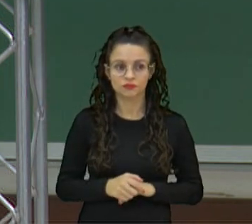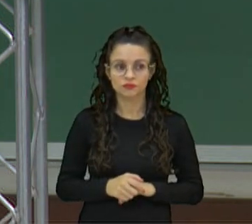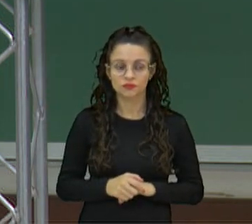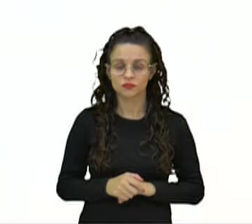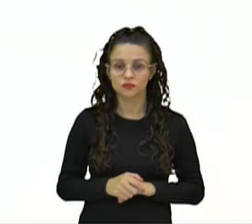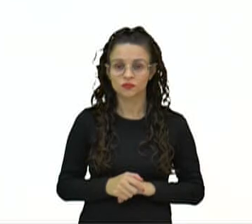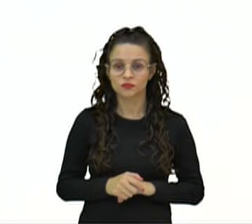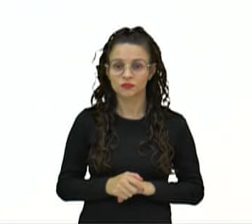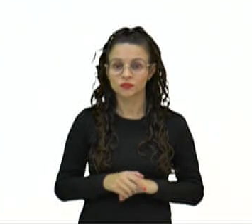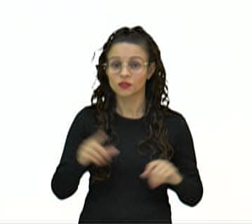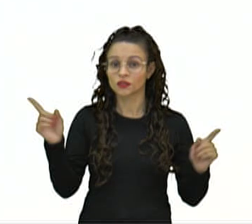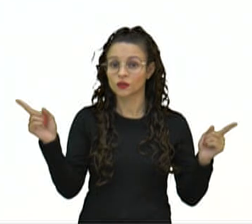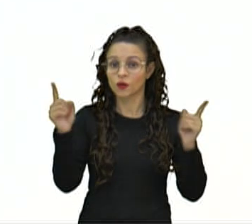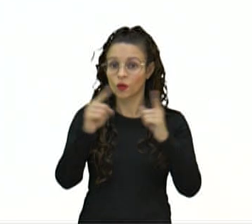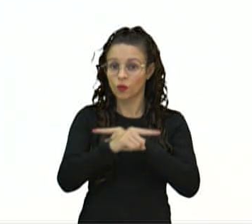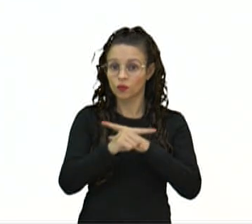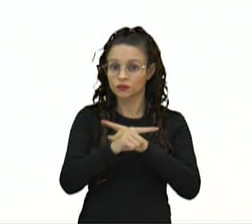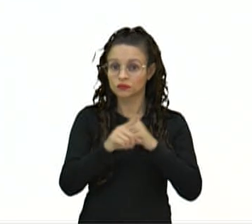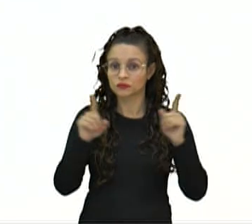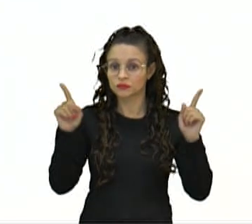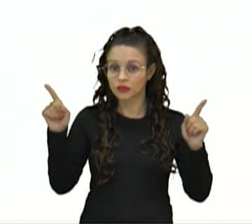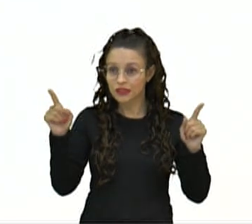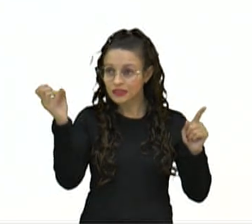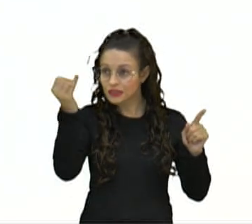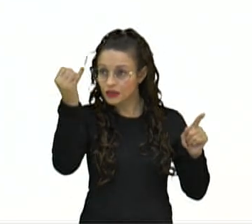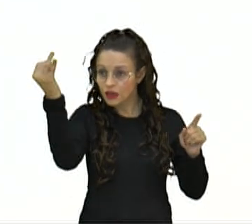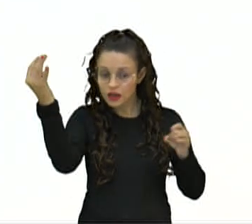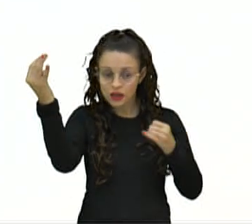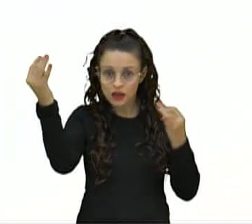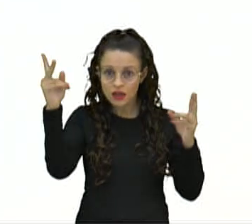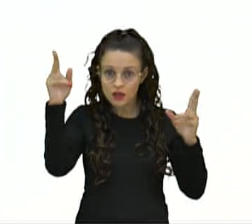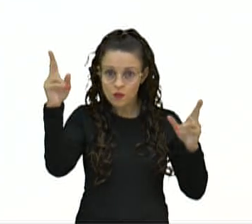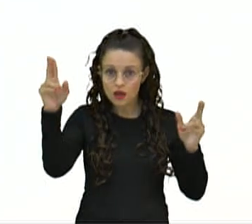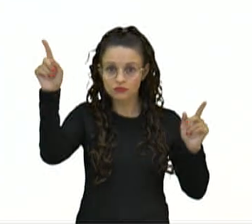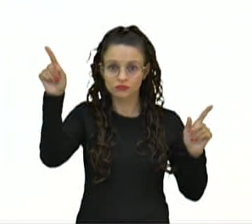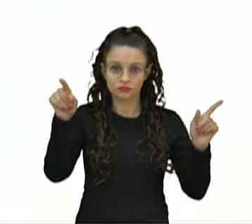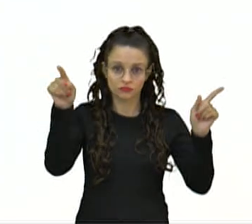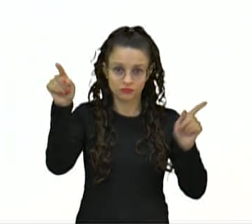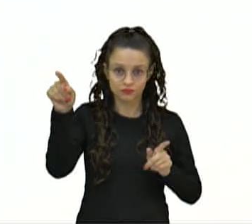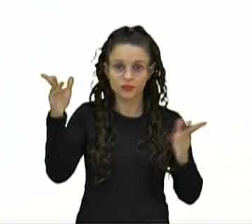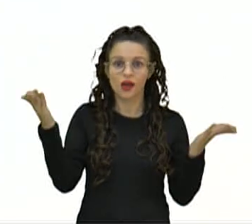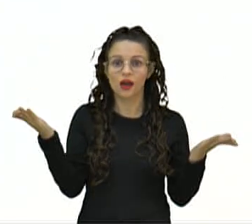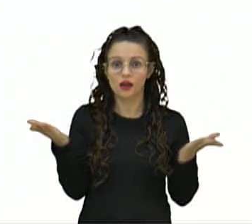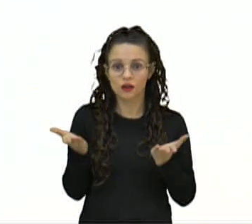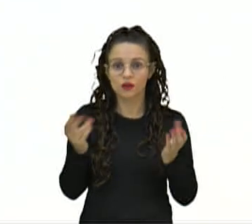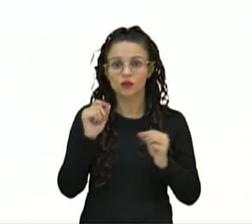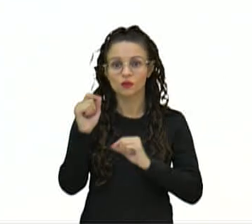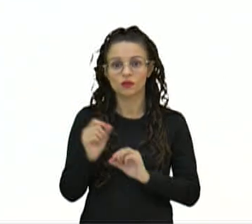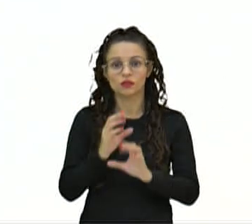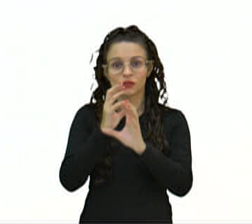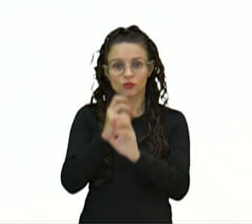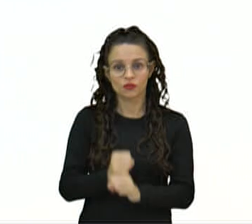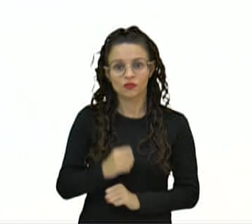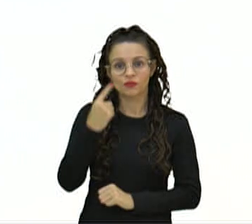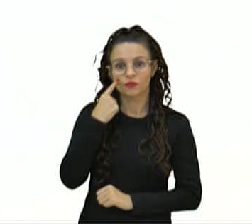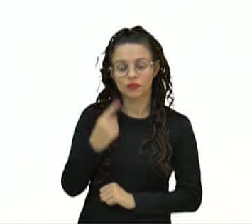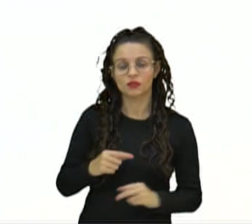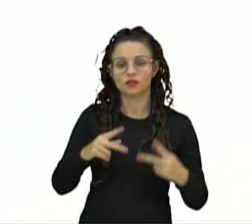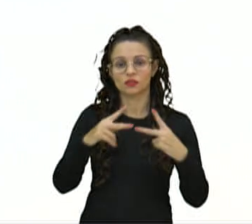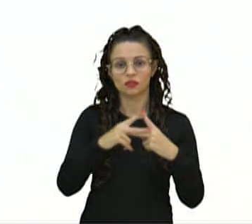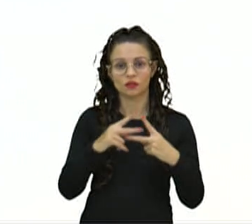Lados opostos, quantidades iguais, cancelados. Agora eu vou fazer a continha para descobrir o